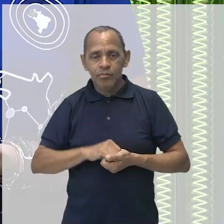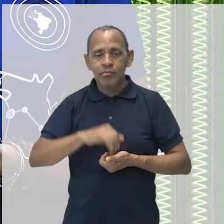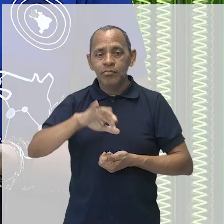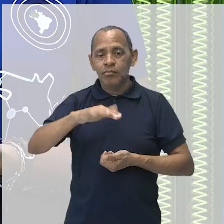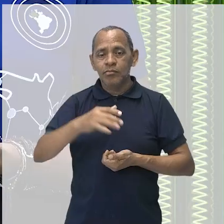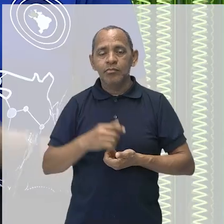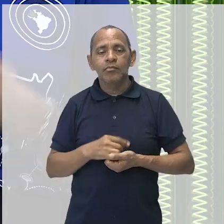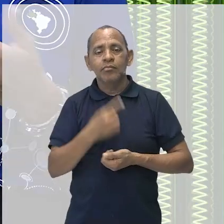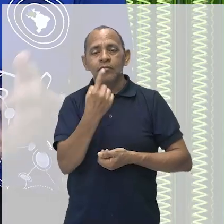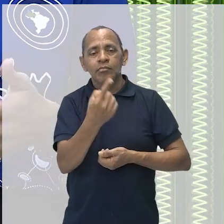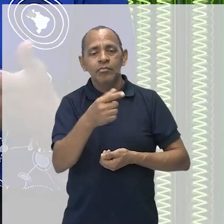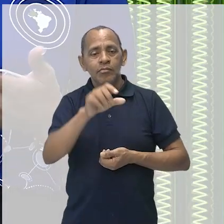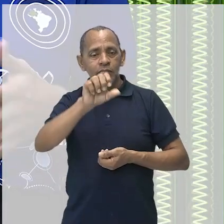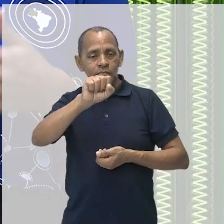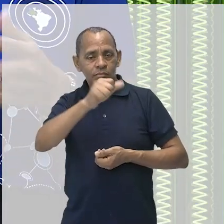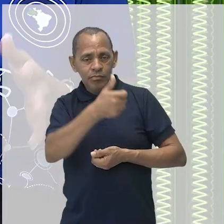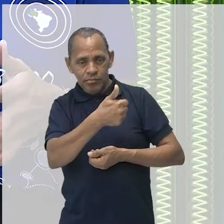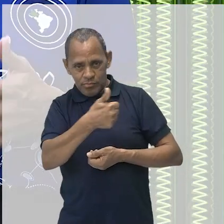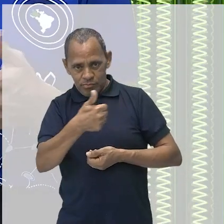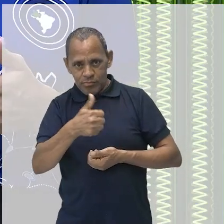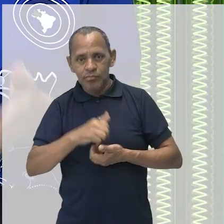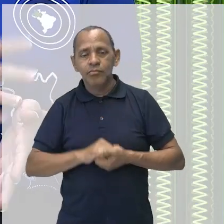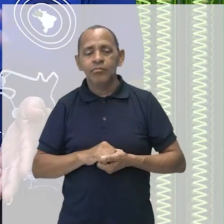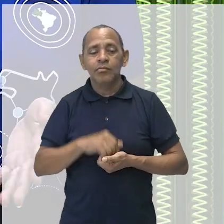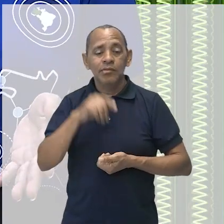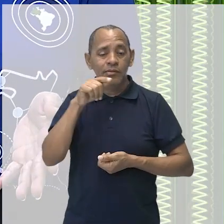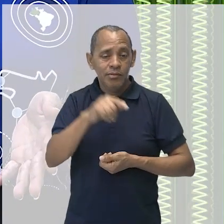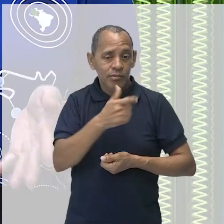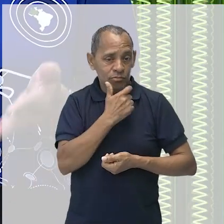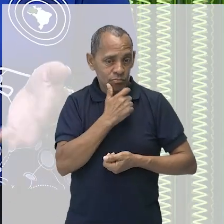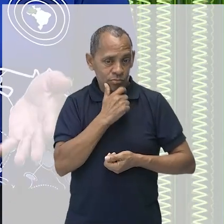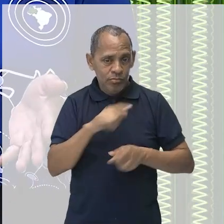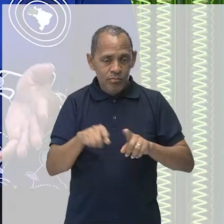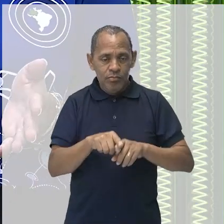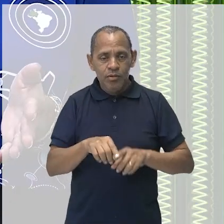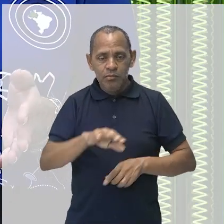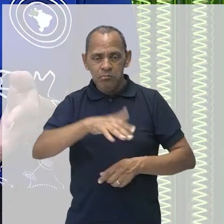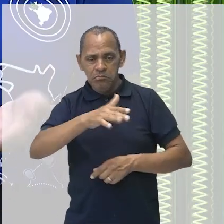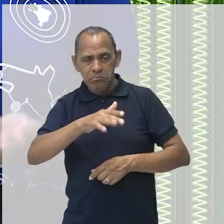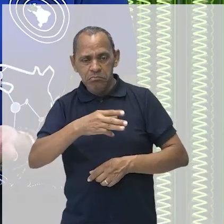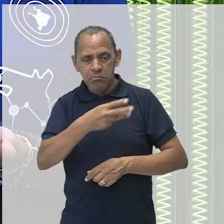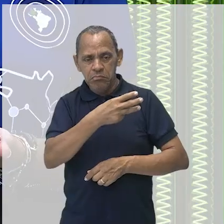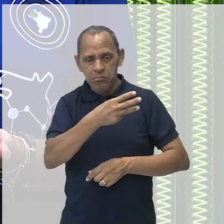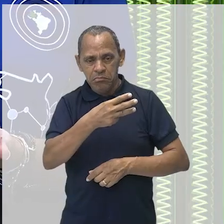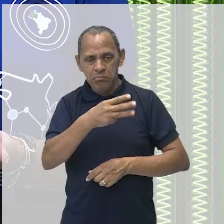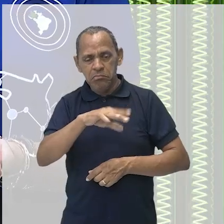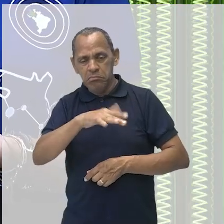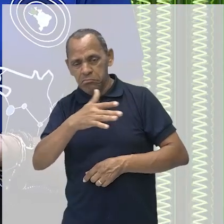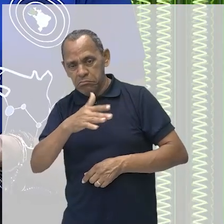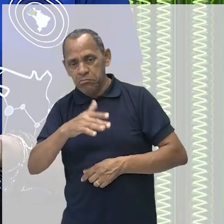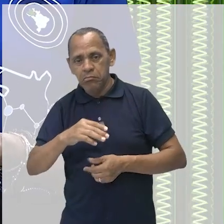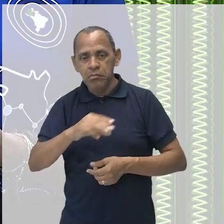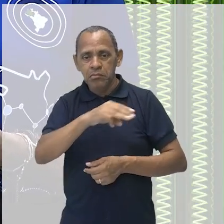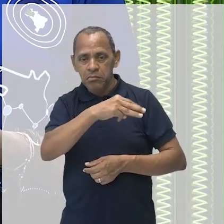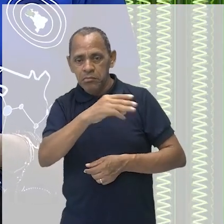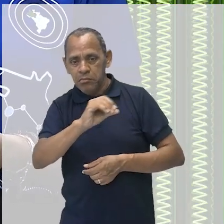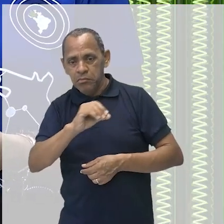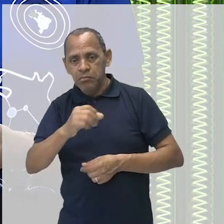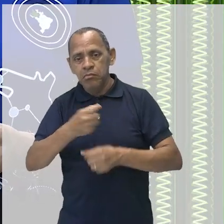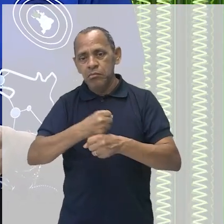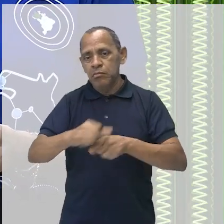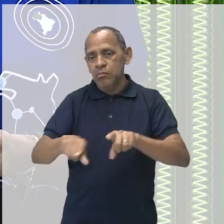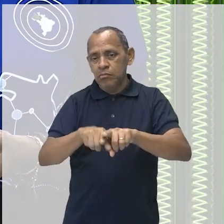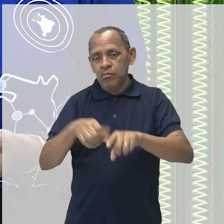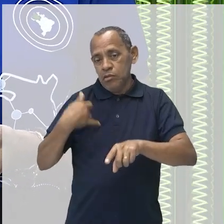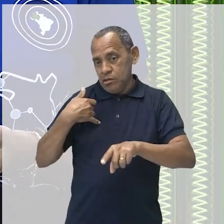de 1811, quando o Avogadro estava ali pela casa dos 30 e poucos anos, ele propôs a hipótese de que